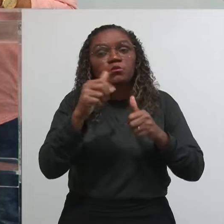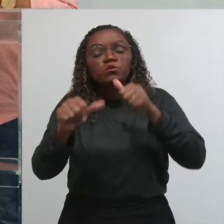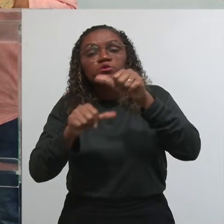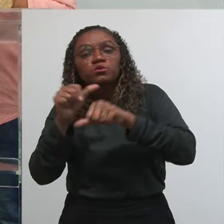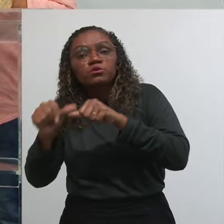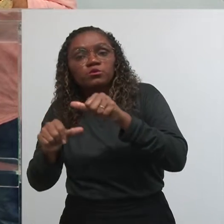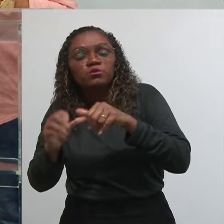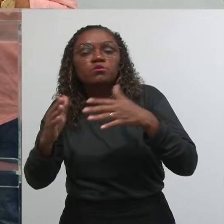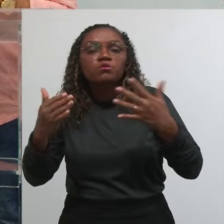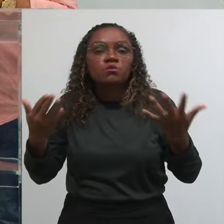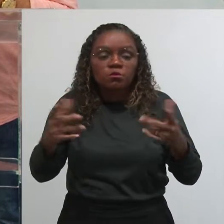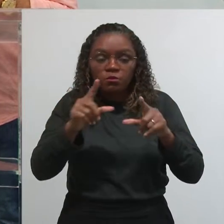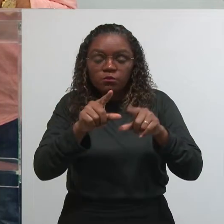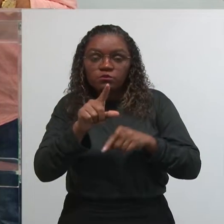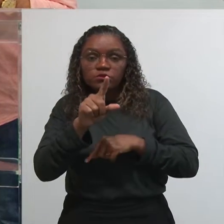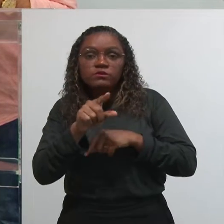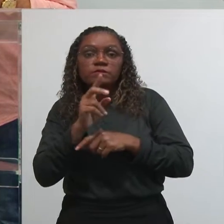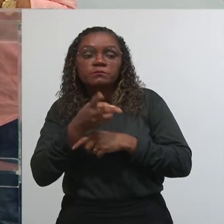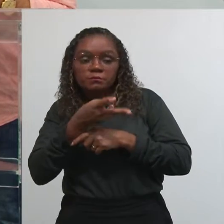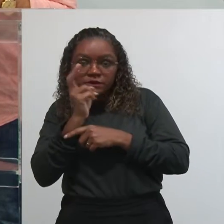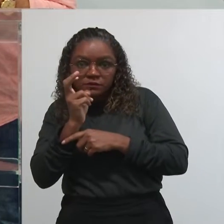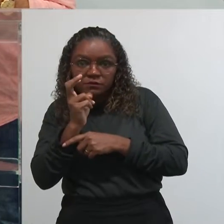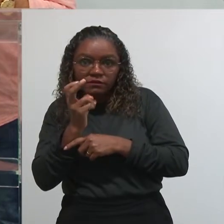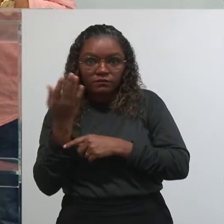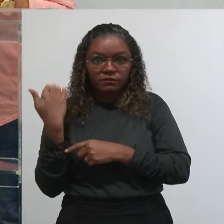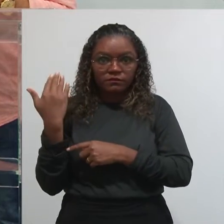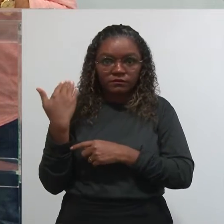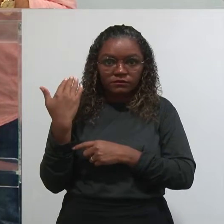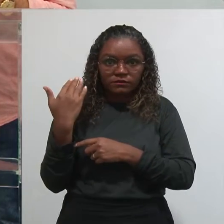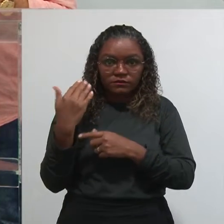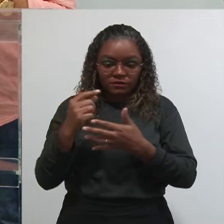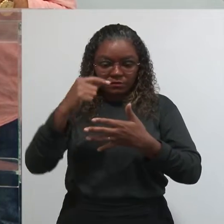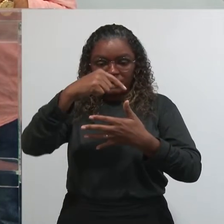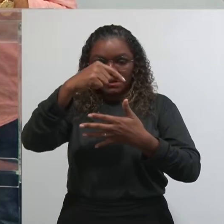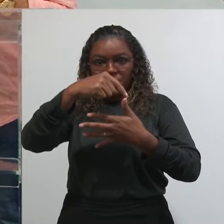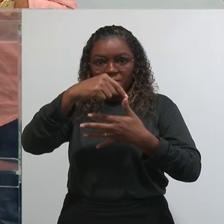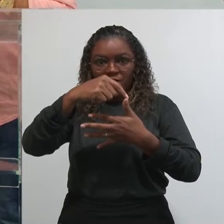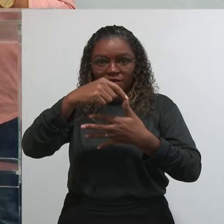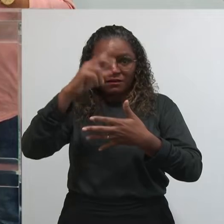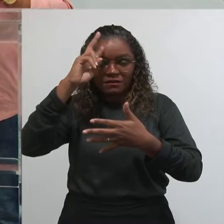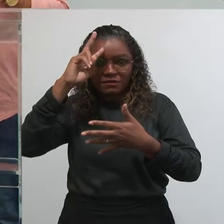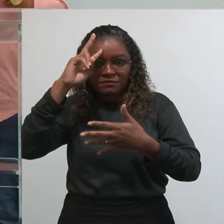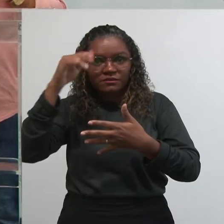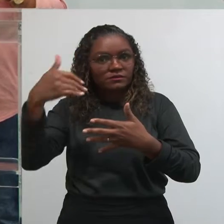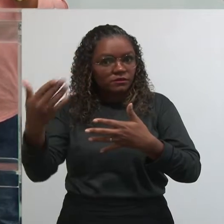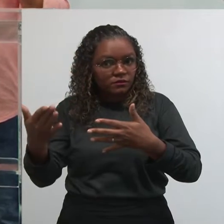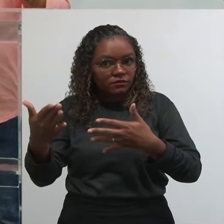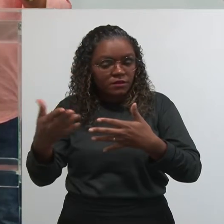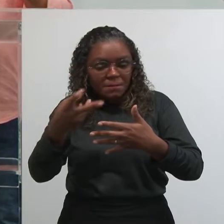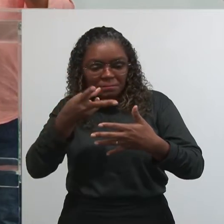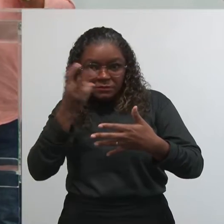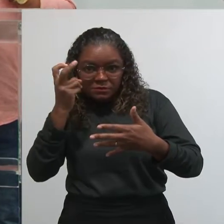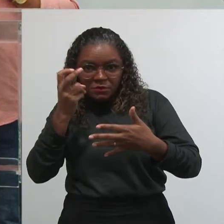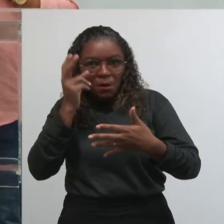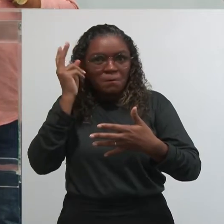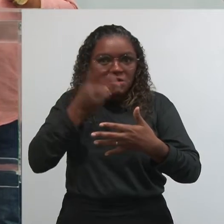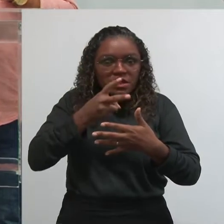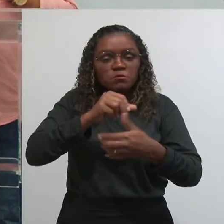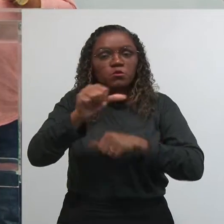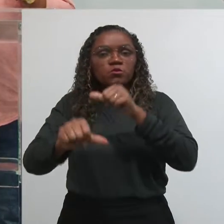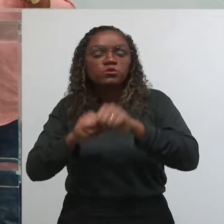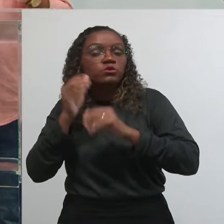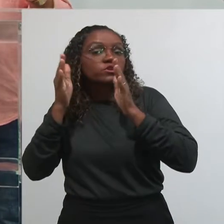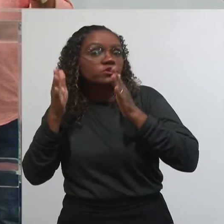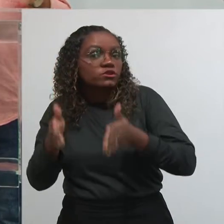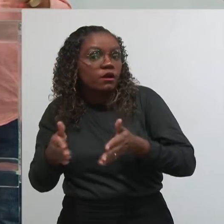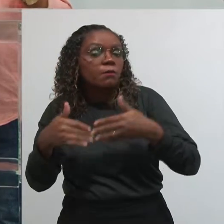problema que foi identificado lá na fase 1, né? Na fase anterior, nas fases anteriores. Então, esse monitoramento ele é essencial